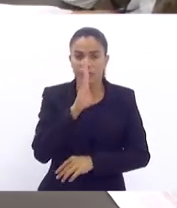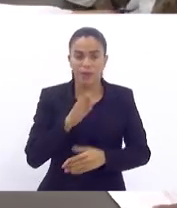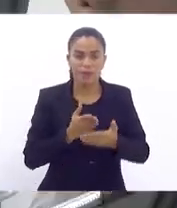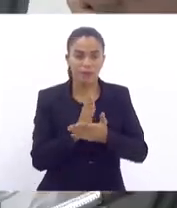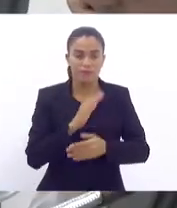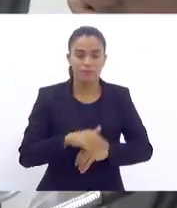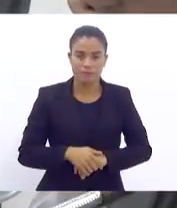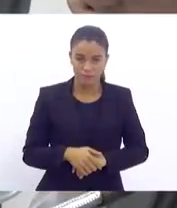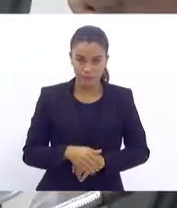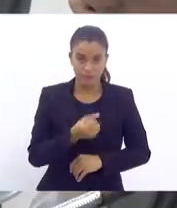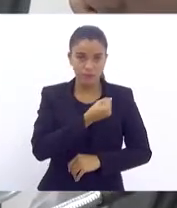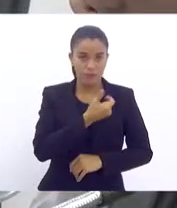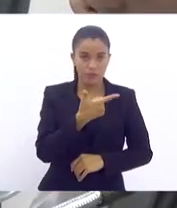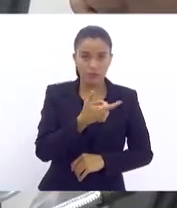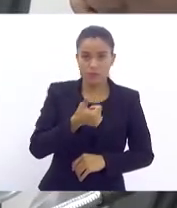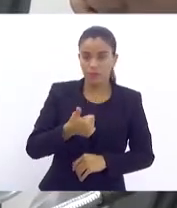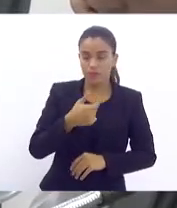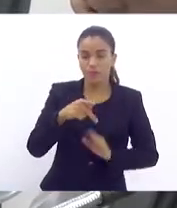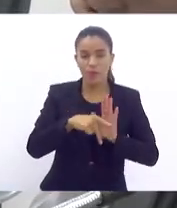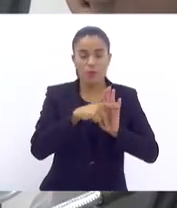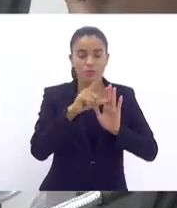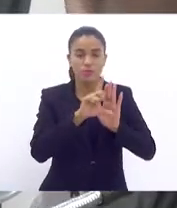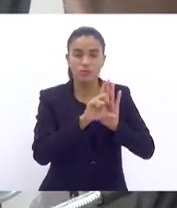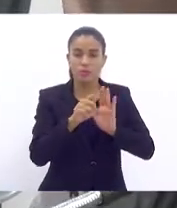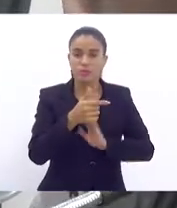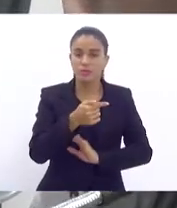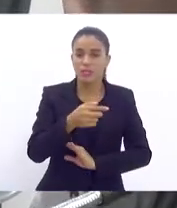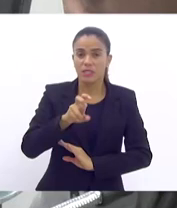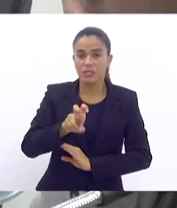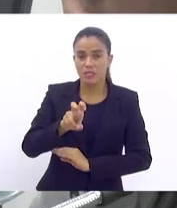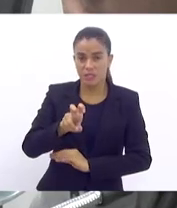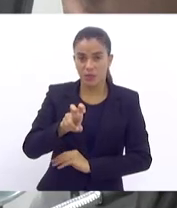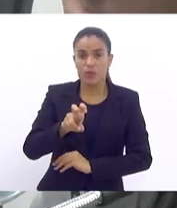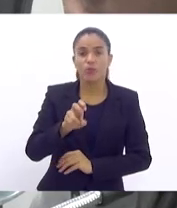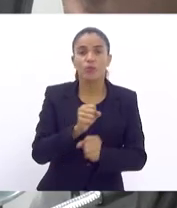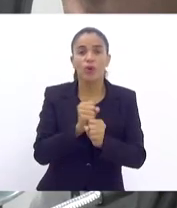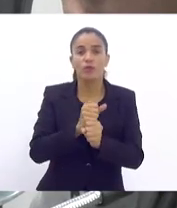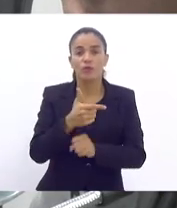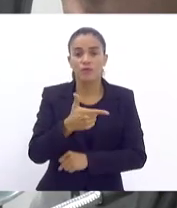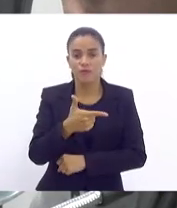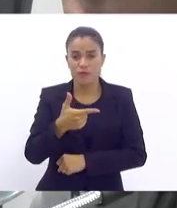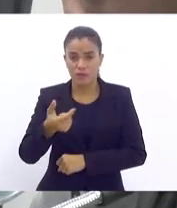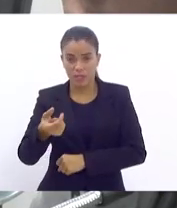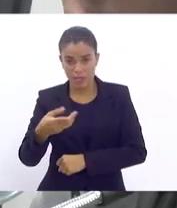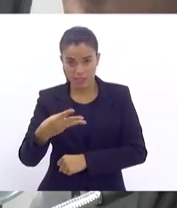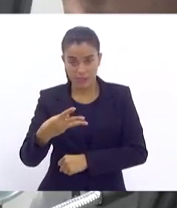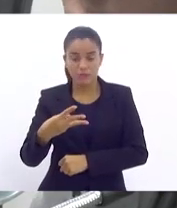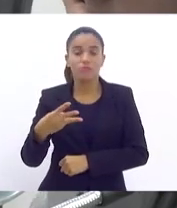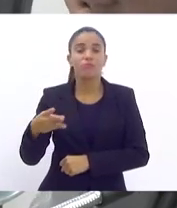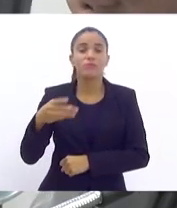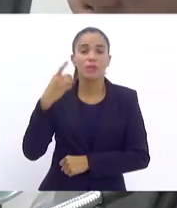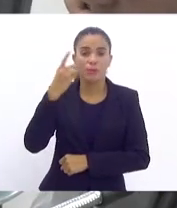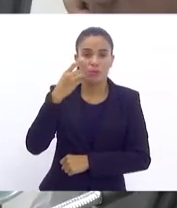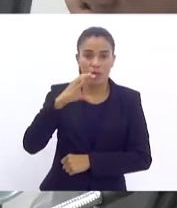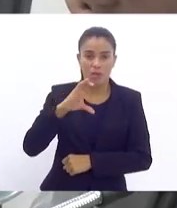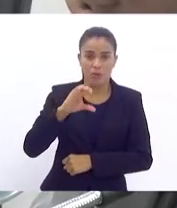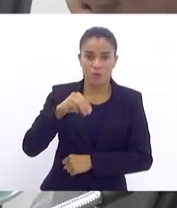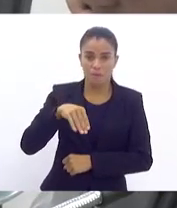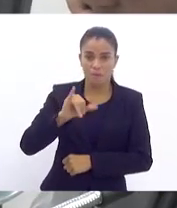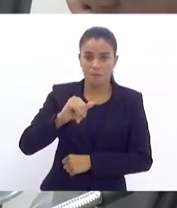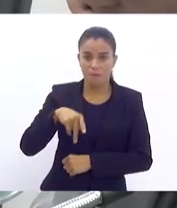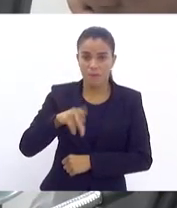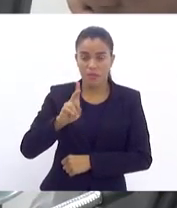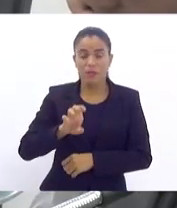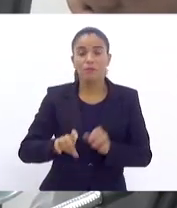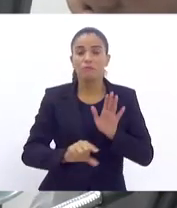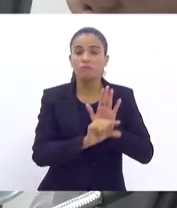21 da pauta é o projeto de resolução 75 de 23 de autoria do deputado Carlos sming que acrescenta o